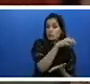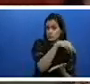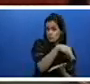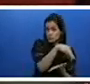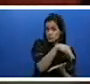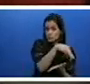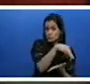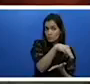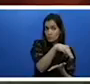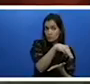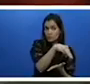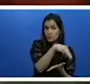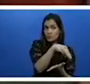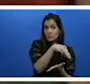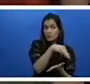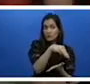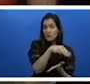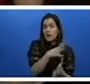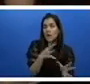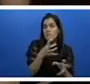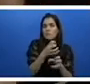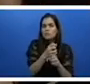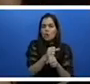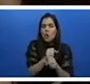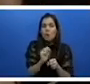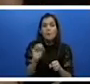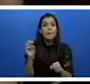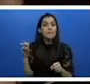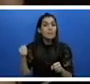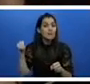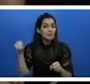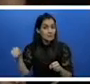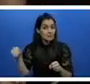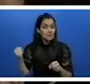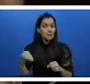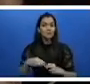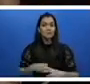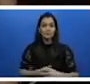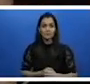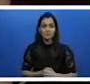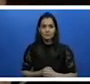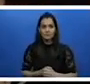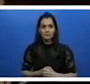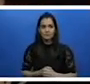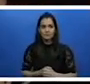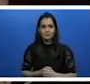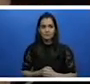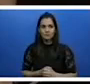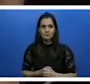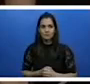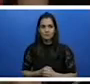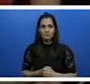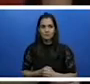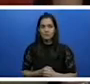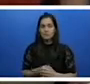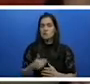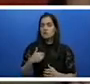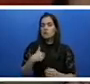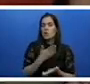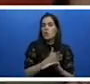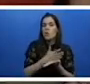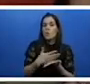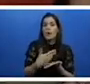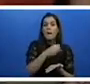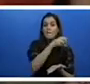a gente vai usar o centímetro mais um pouquinho, ou seja, o centímetro e o milímetro. Se eu começar a medir